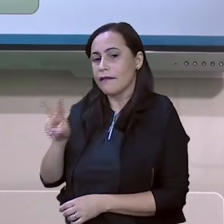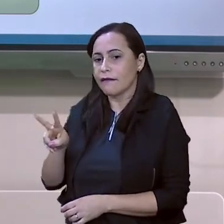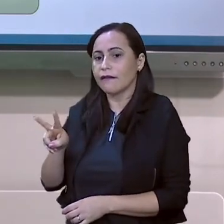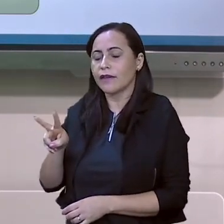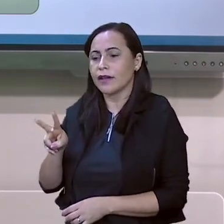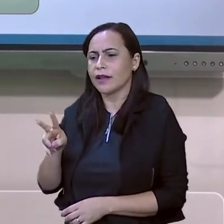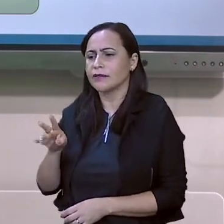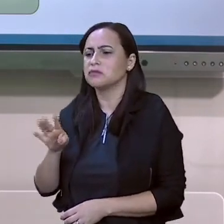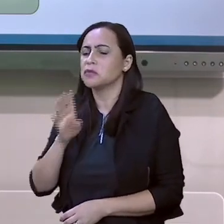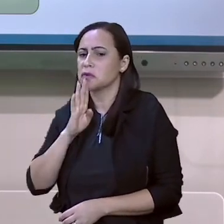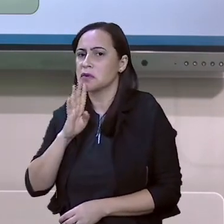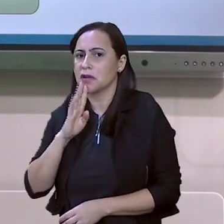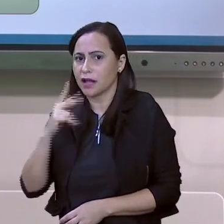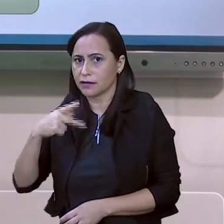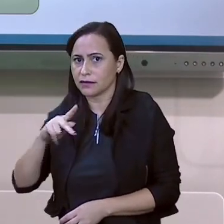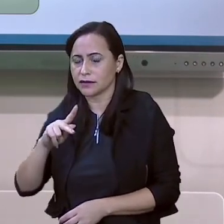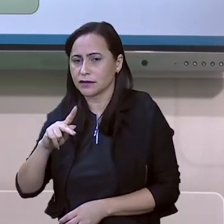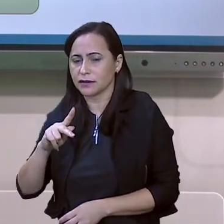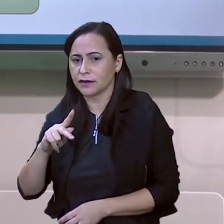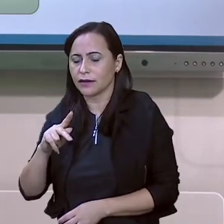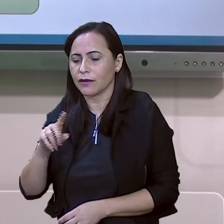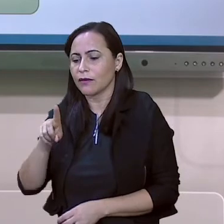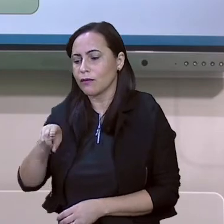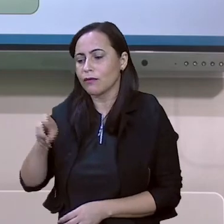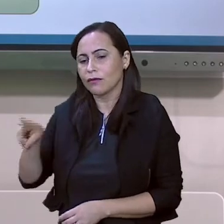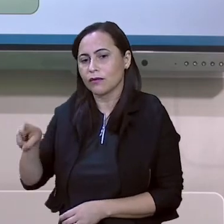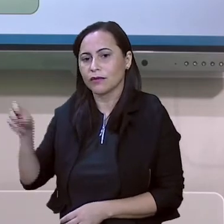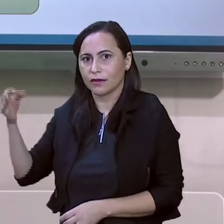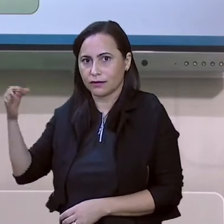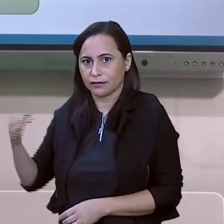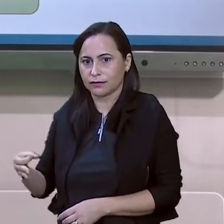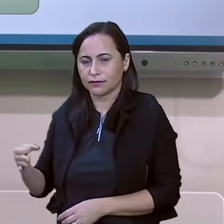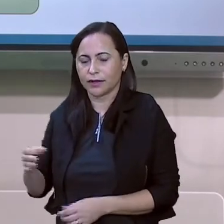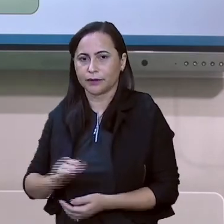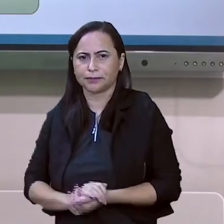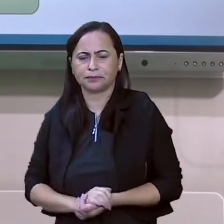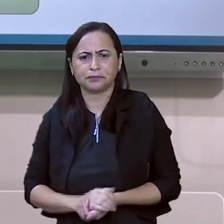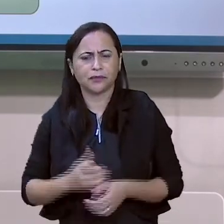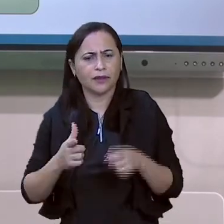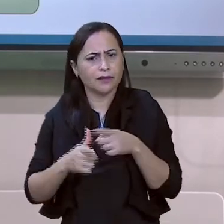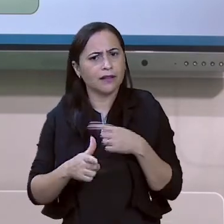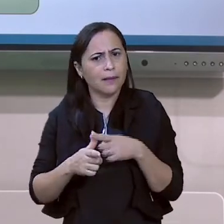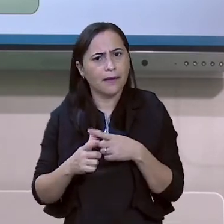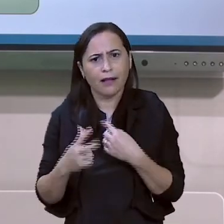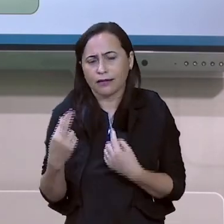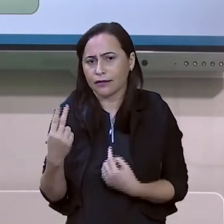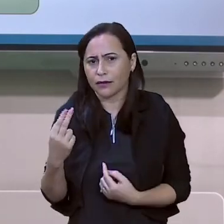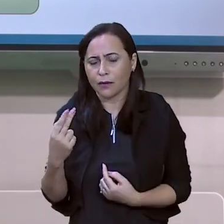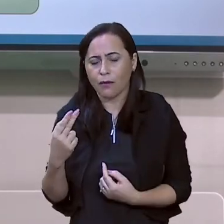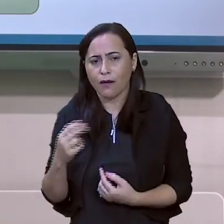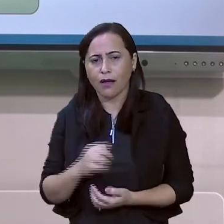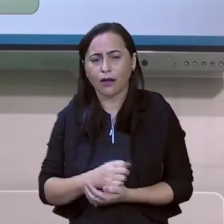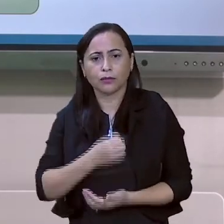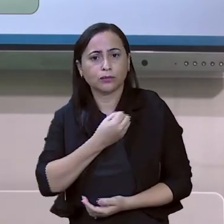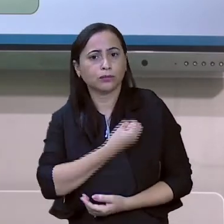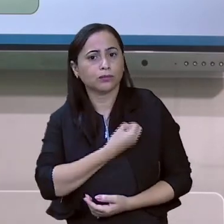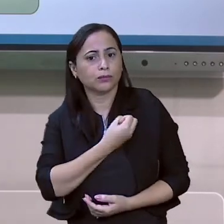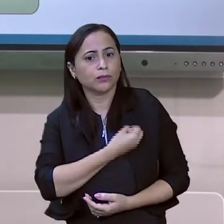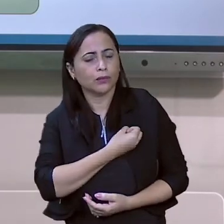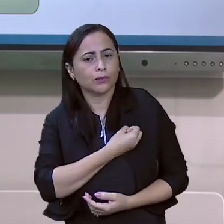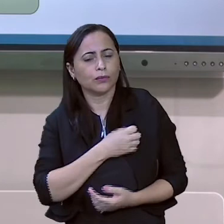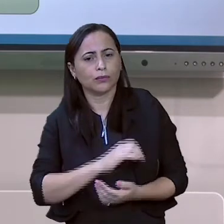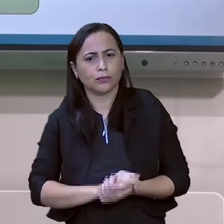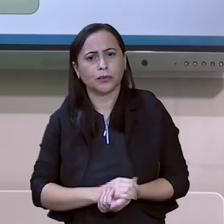do tamanho da roupa que vai caber em você. O sapato, quanto você calça, né? Para saber o tamanho.